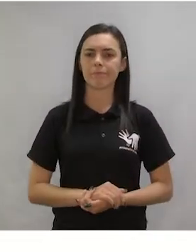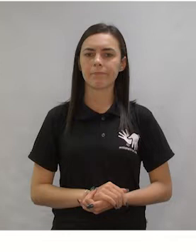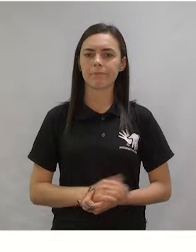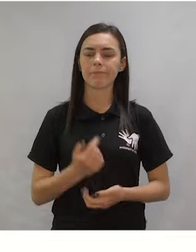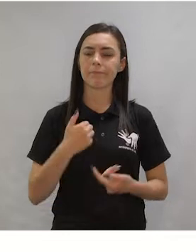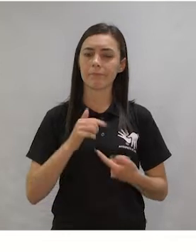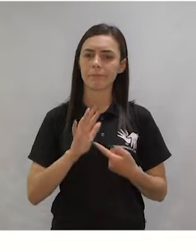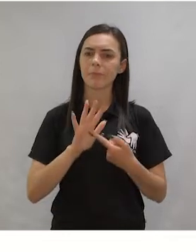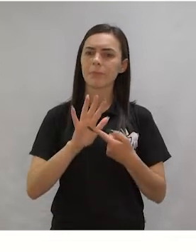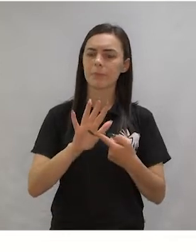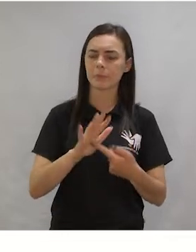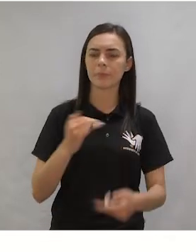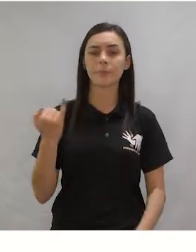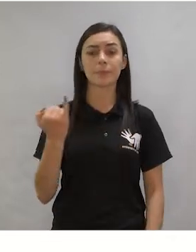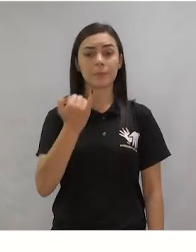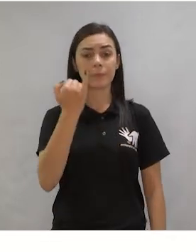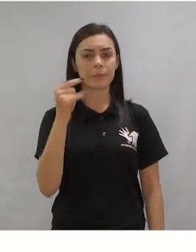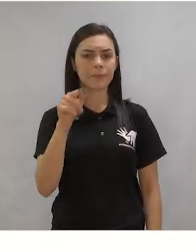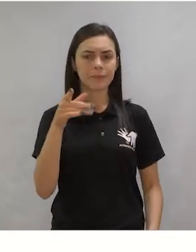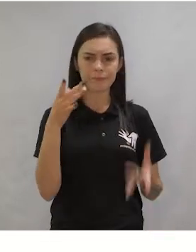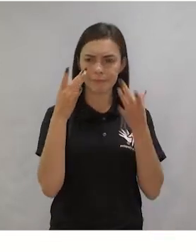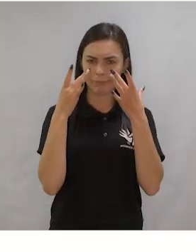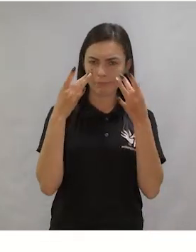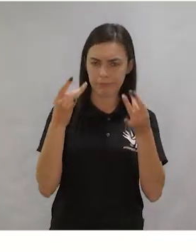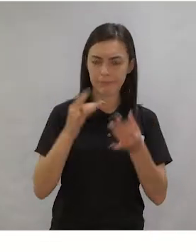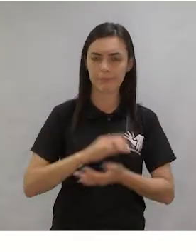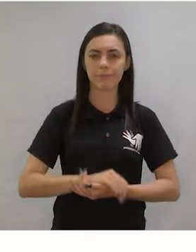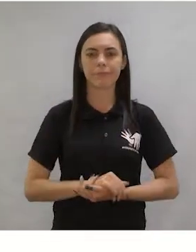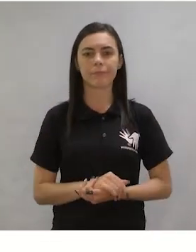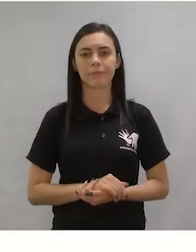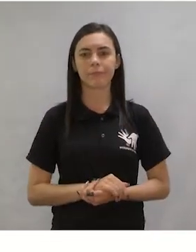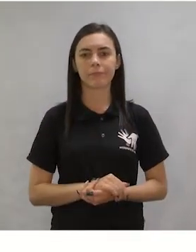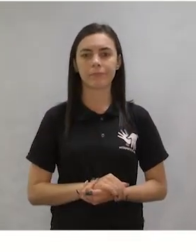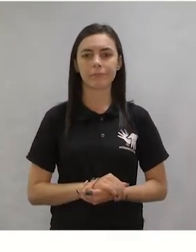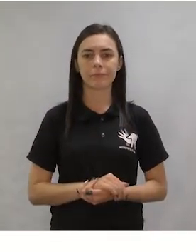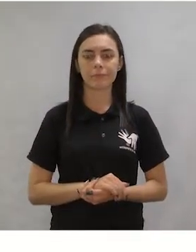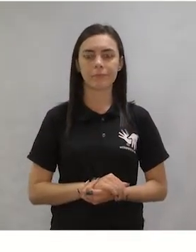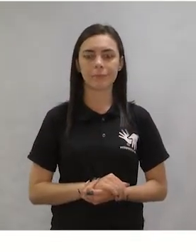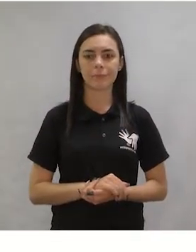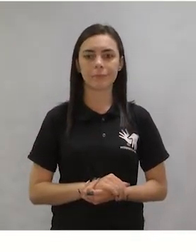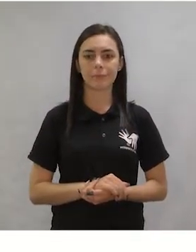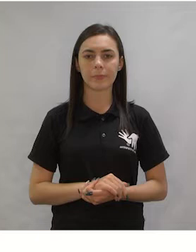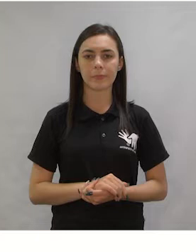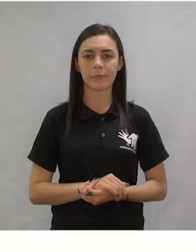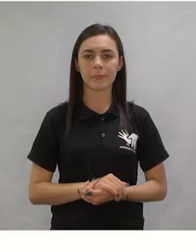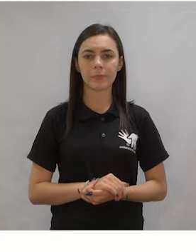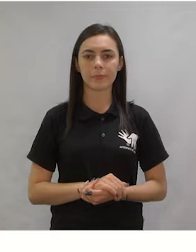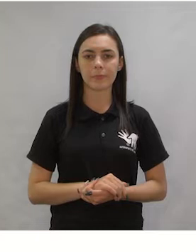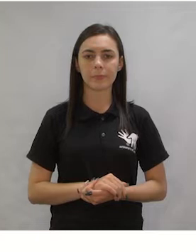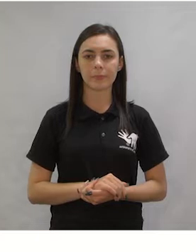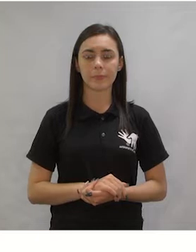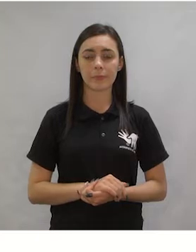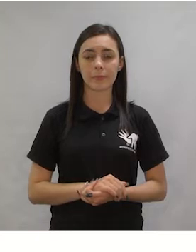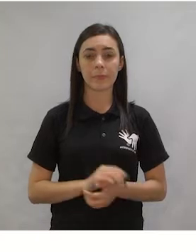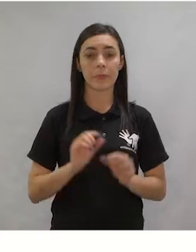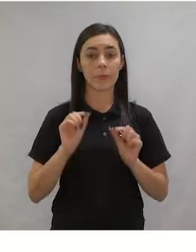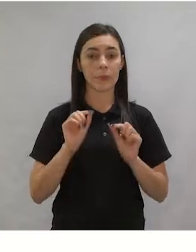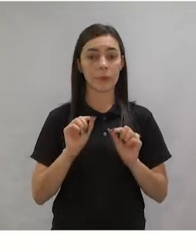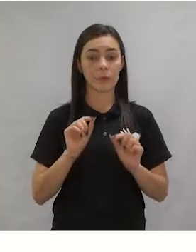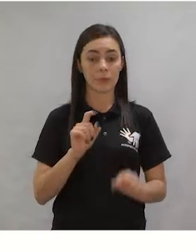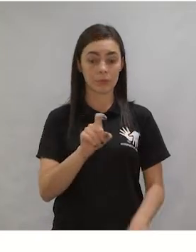e vou fazer aqui. Quero que vocês acompanhem comigo. Então, olha só. Eu sei que